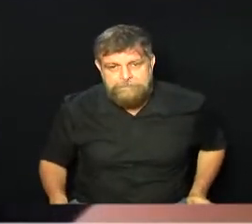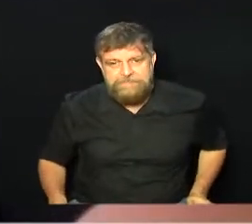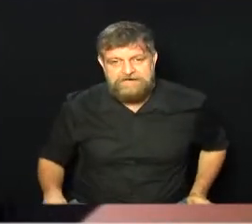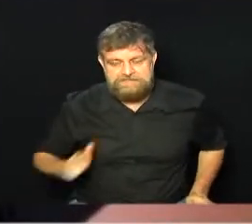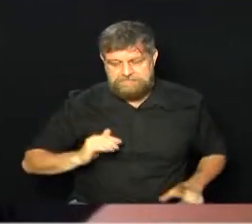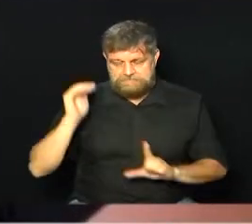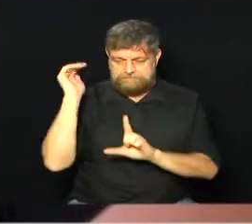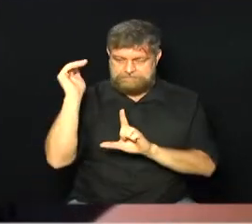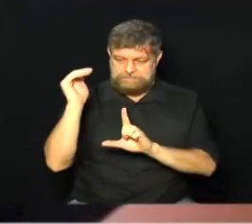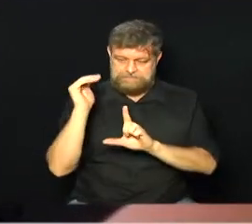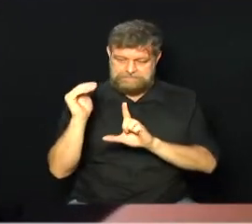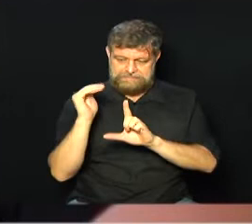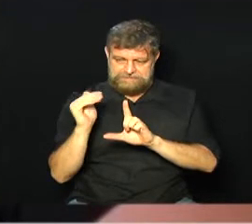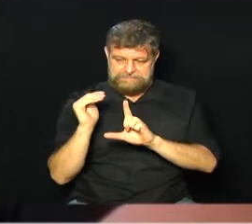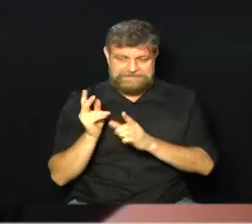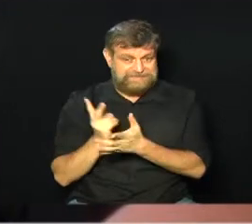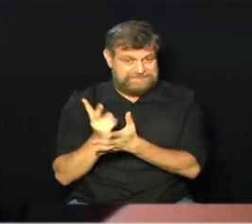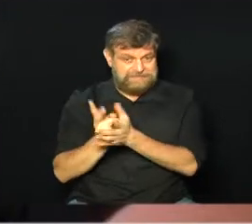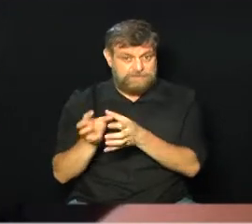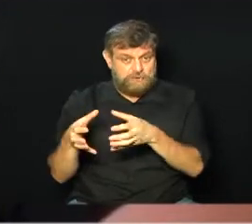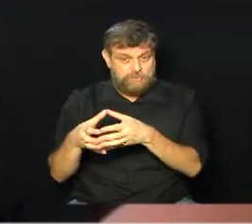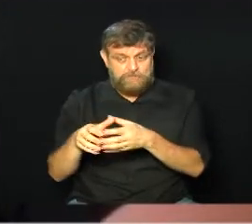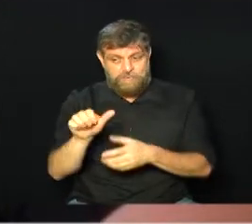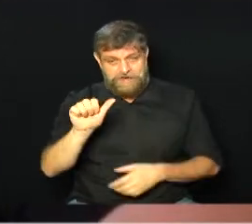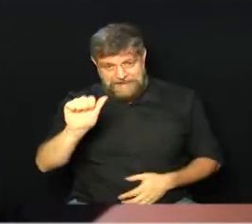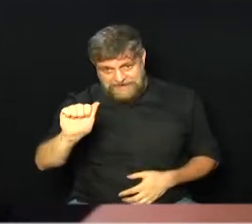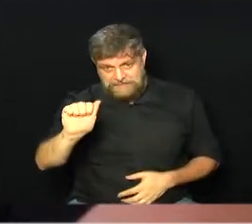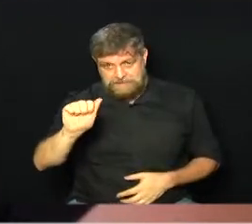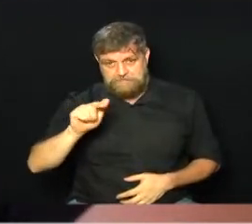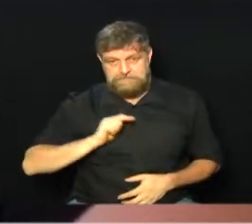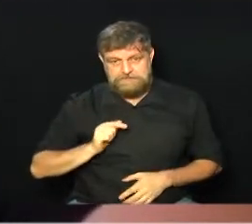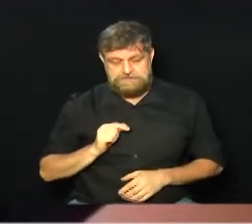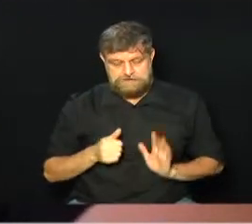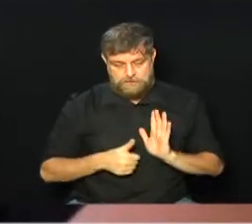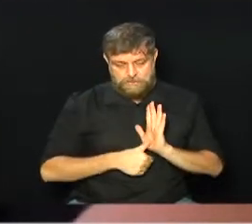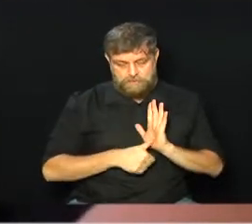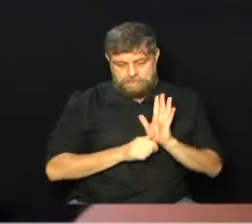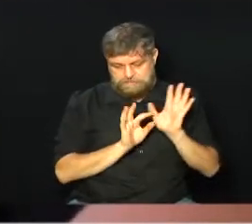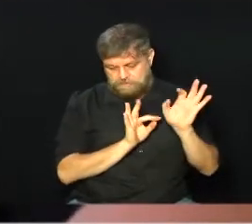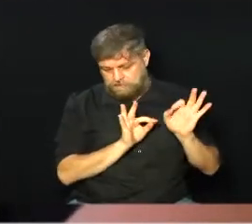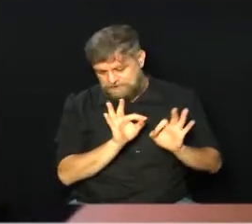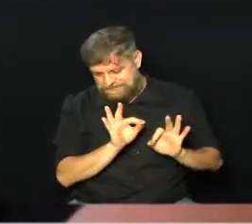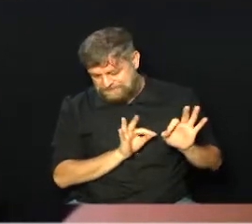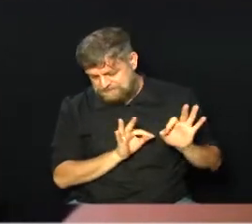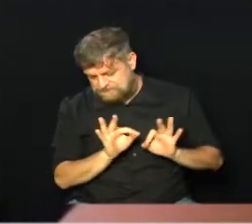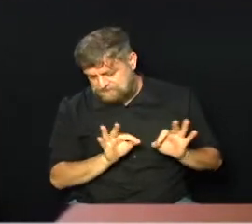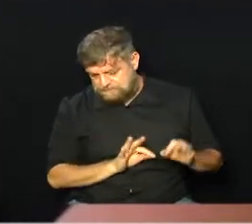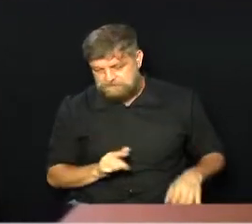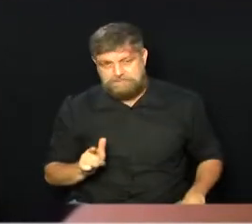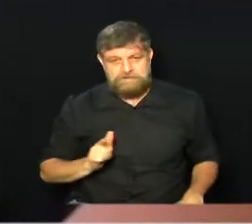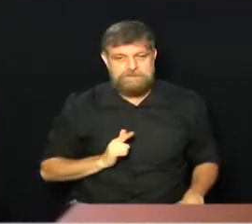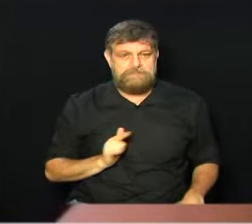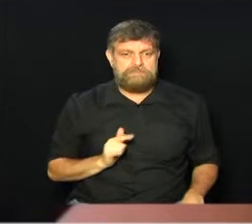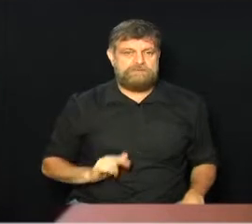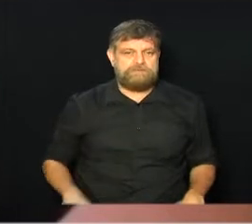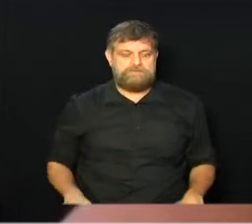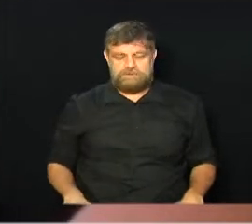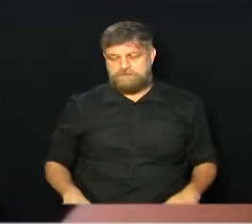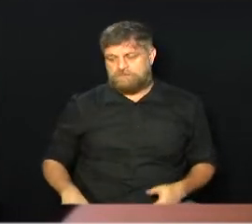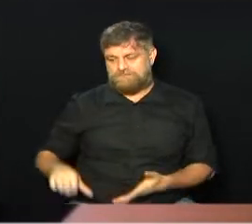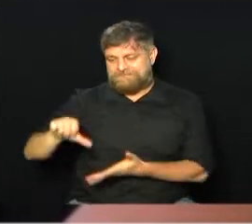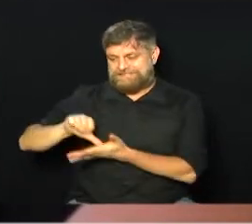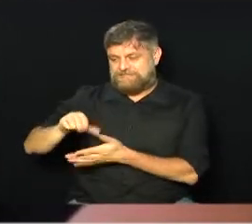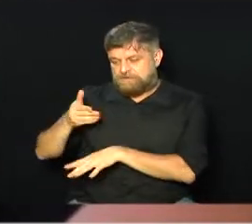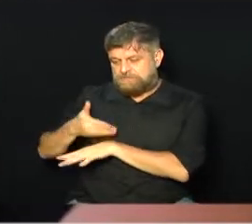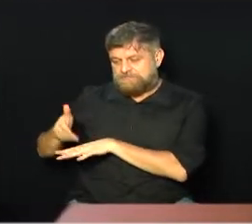8º, 7º, 10º. Sempre está no meio de tabela, mas é um clube extremamente organizado, um clube que tem um belo CT, um clube que tem uma estrutura